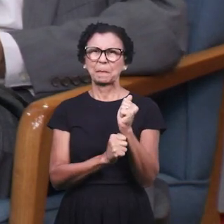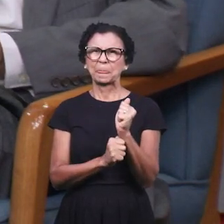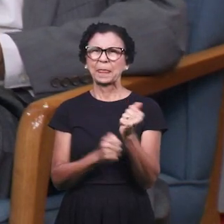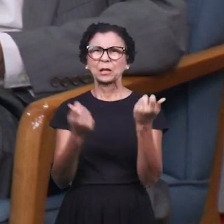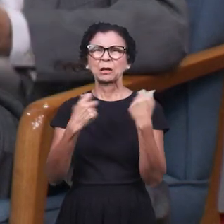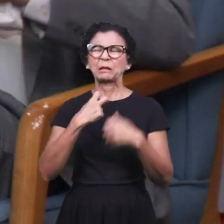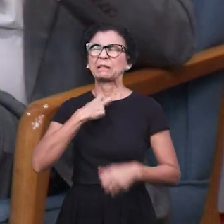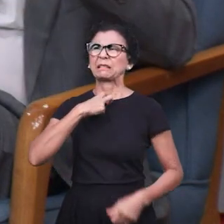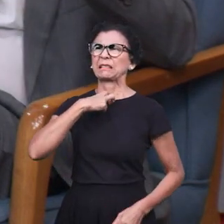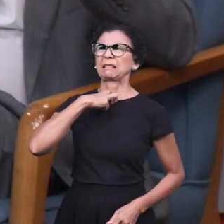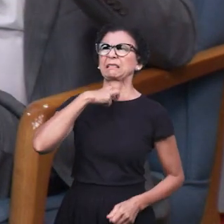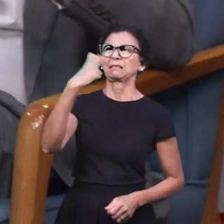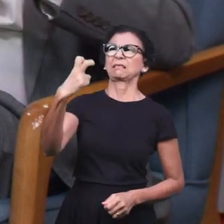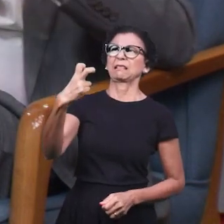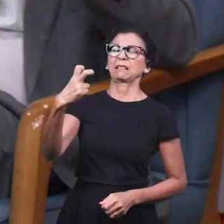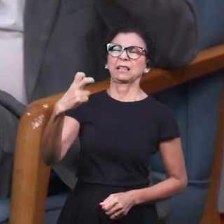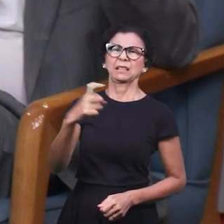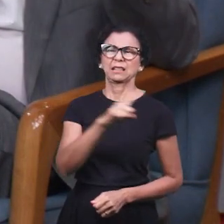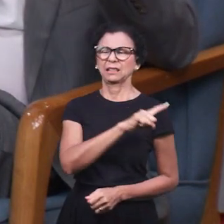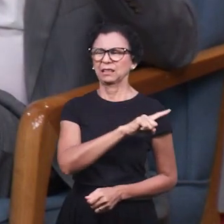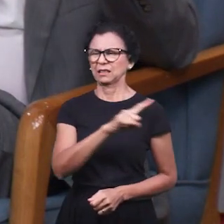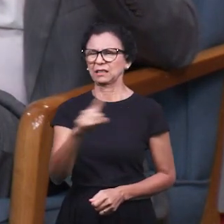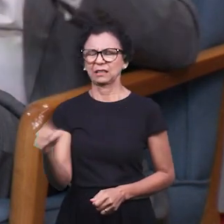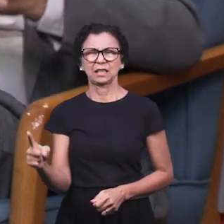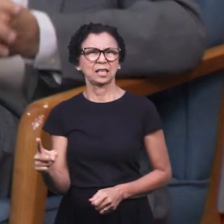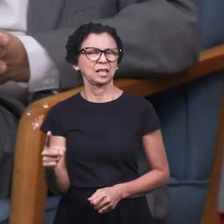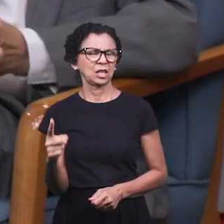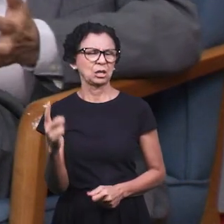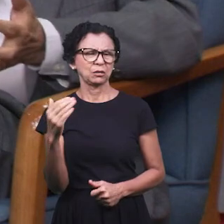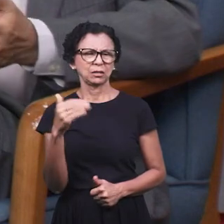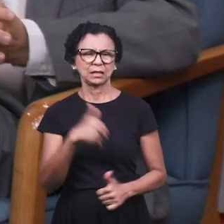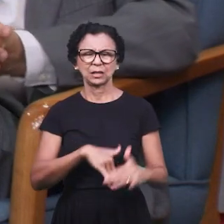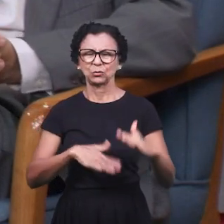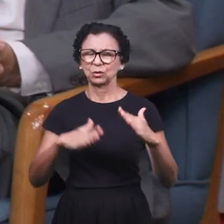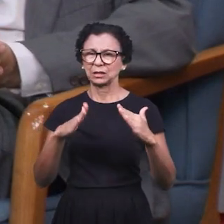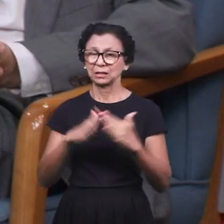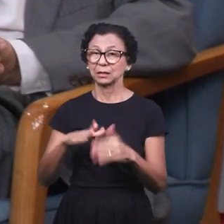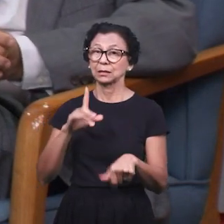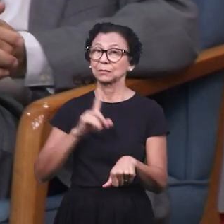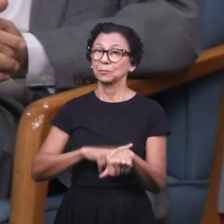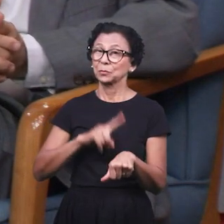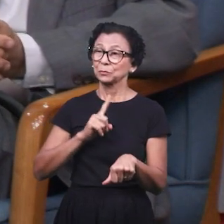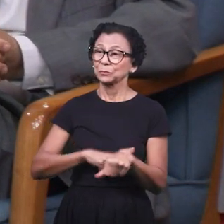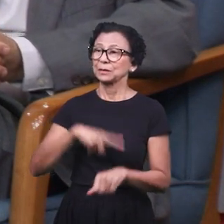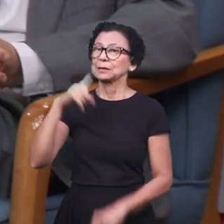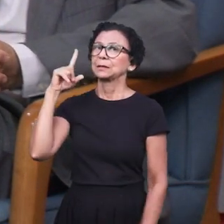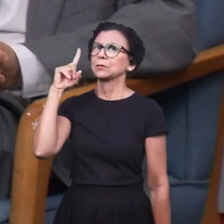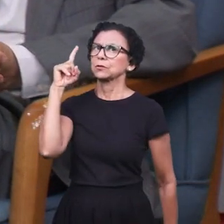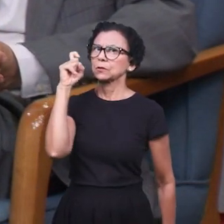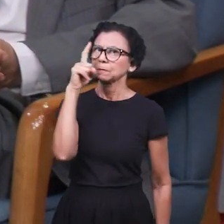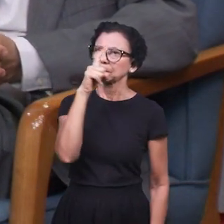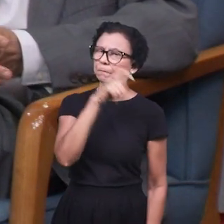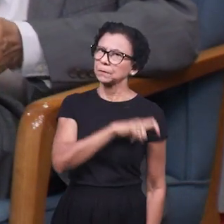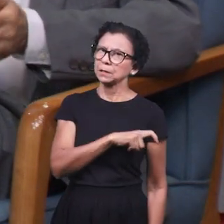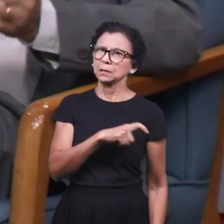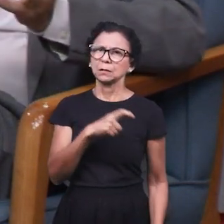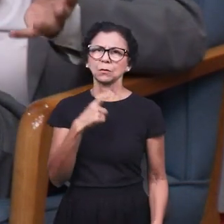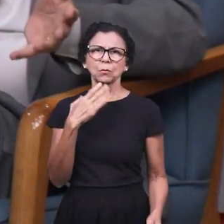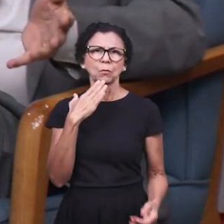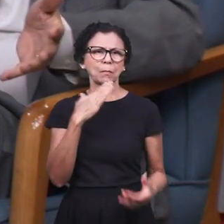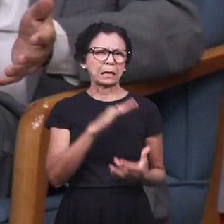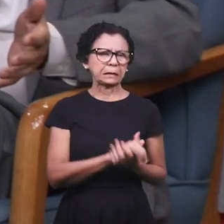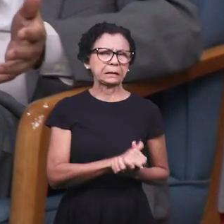individual, você não precisa gritar, não precisa, né? Em casa, às vezes, surge um momento difícil, ou